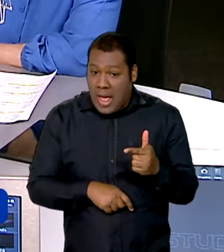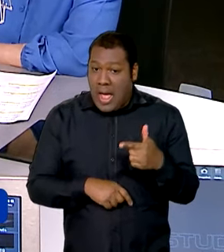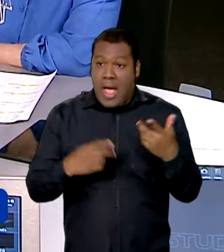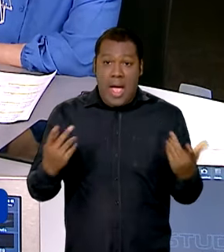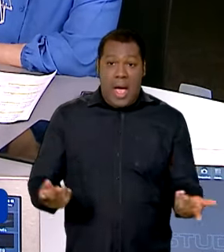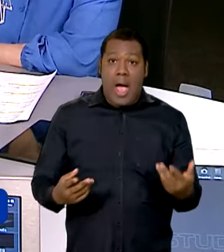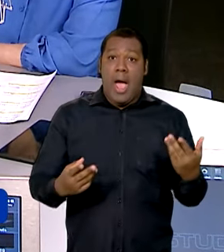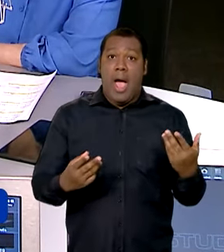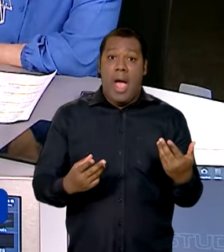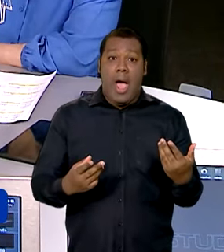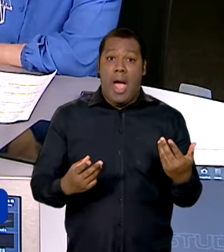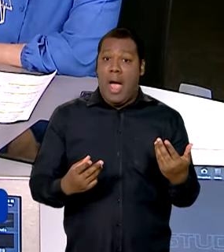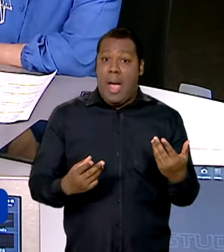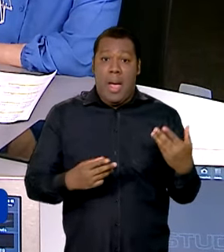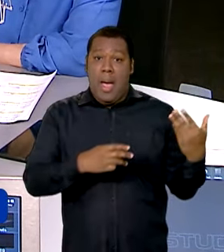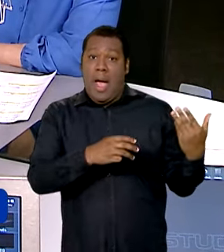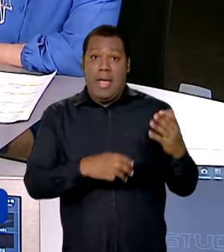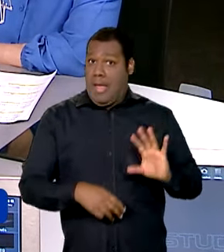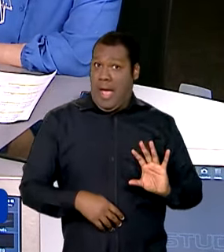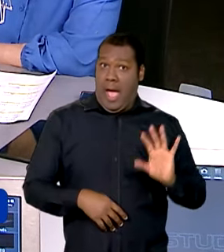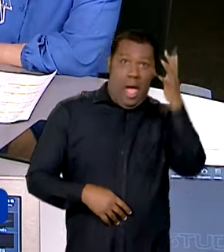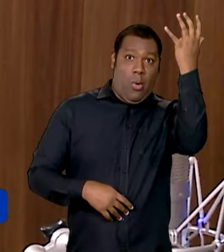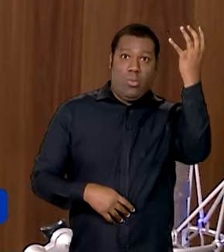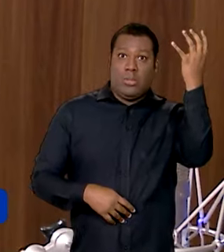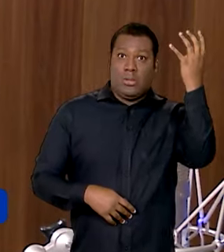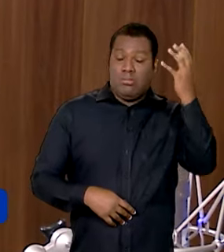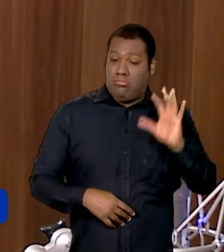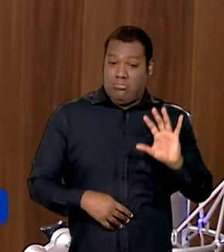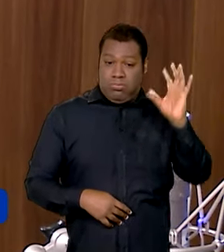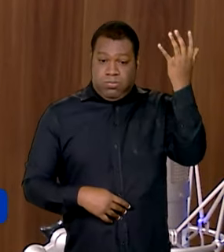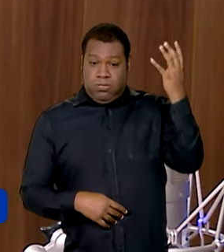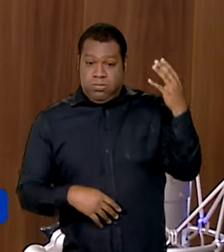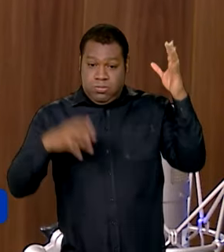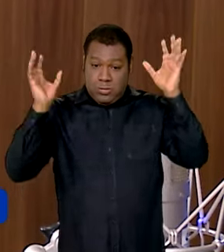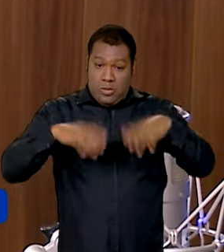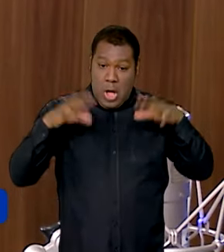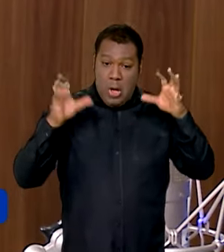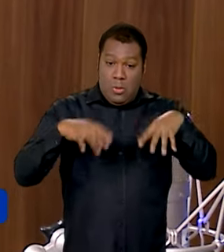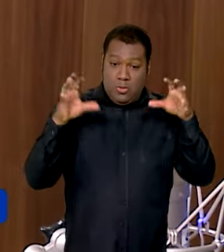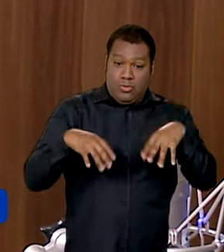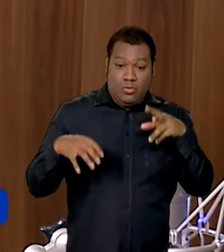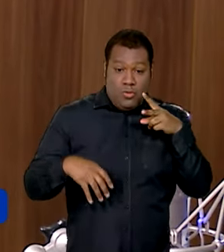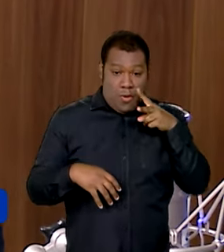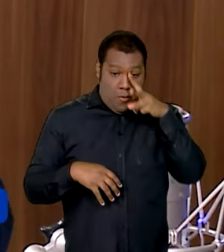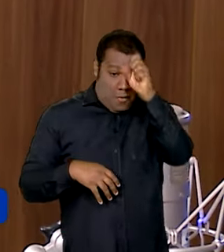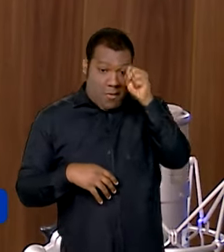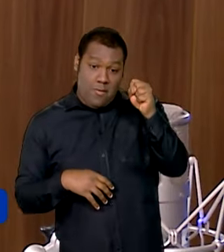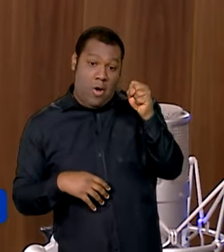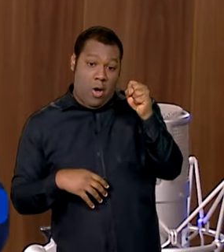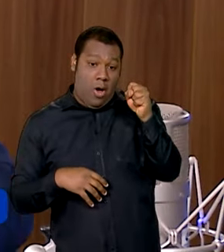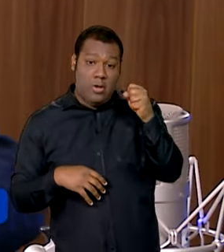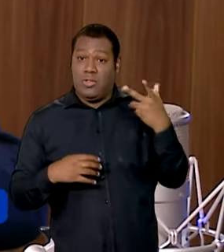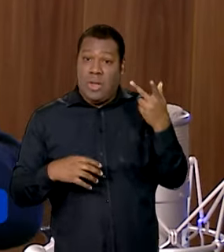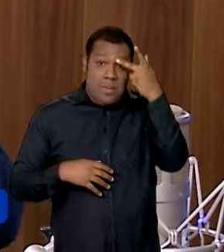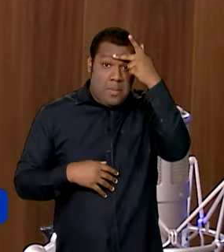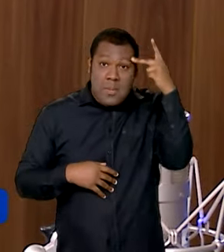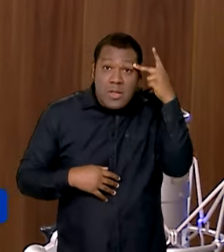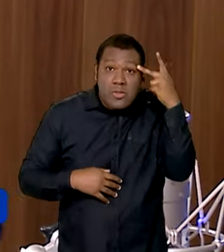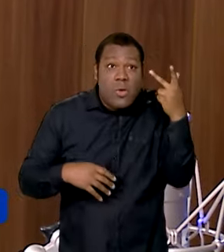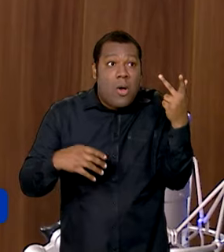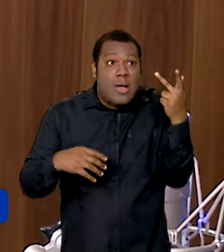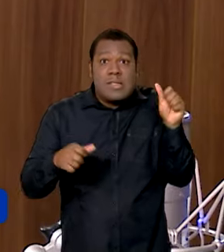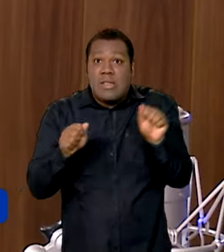organizada não sabe o passo seguinte a dar para garantir uma resposta de ajuda humanitária de